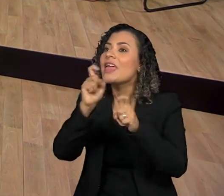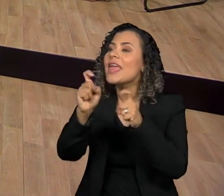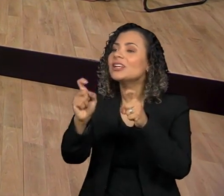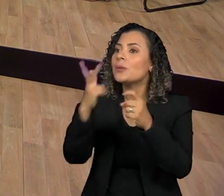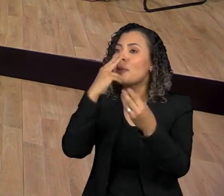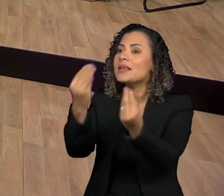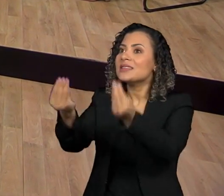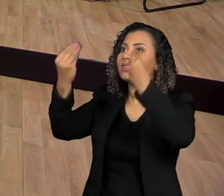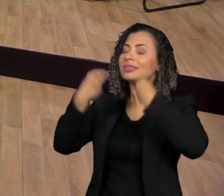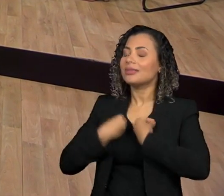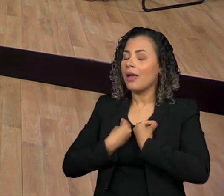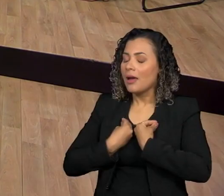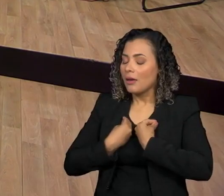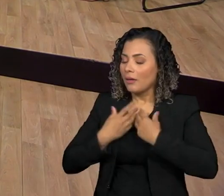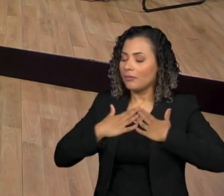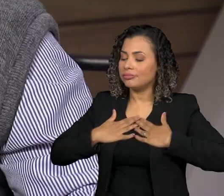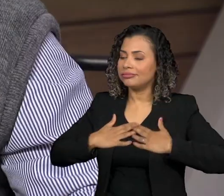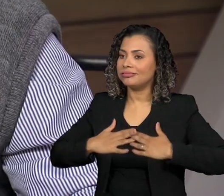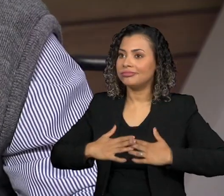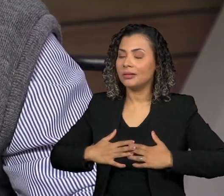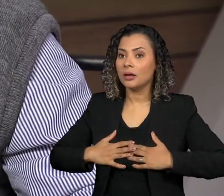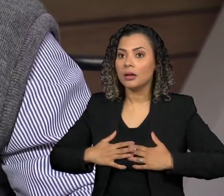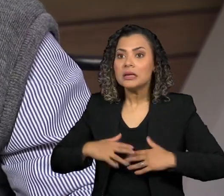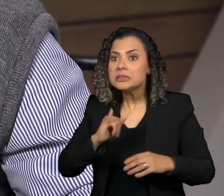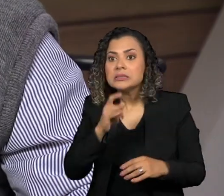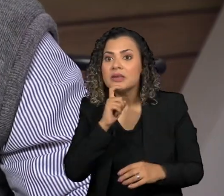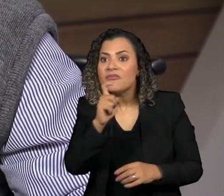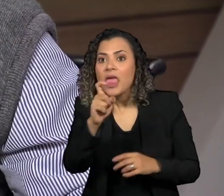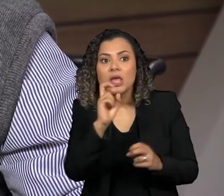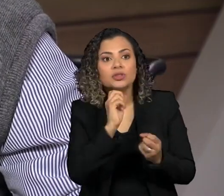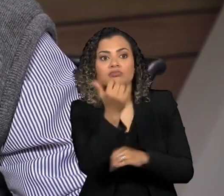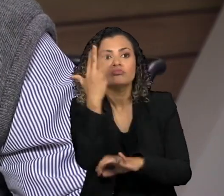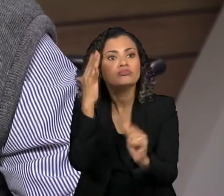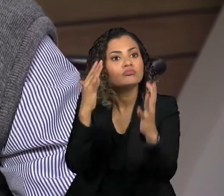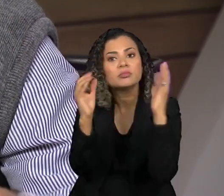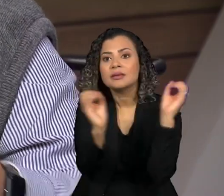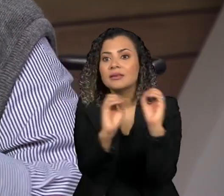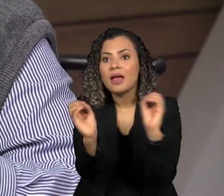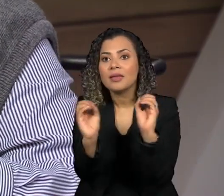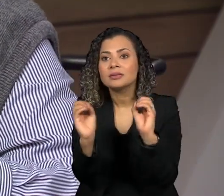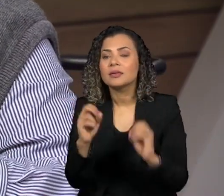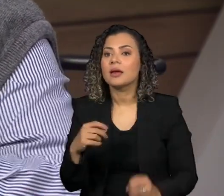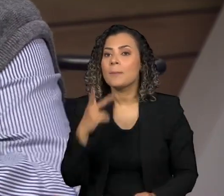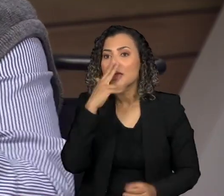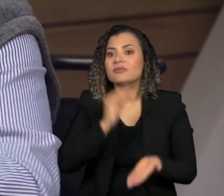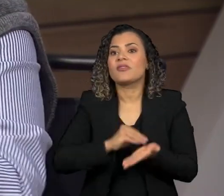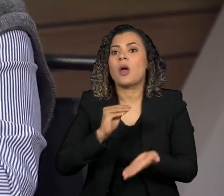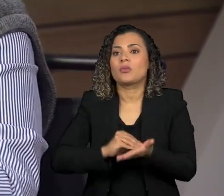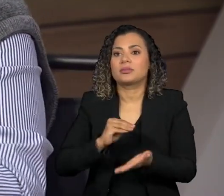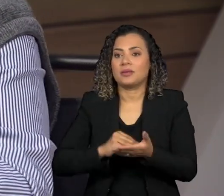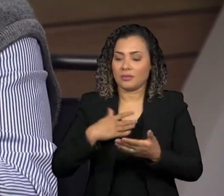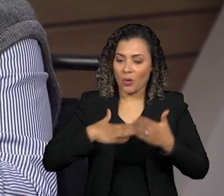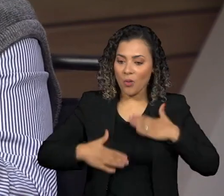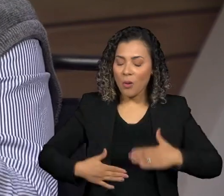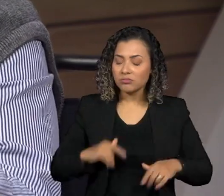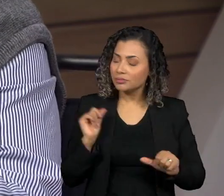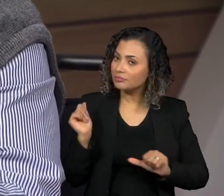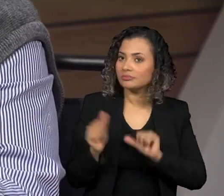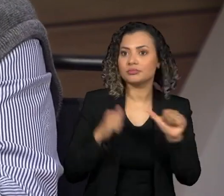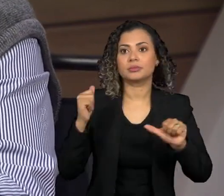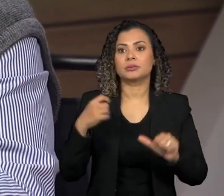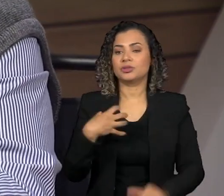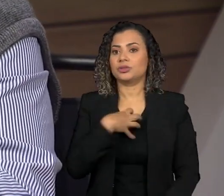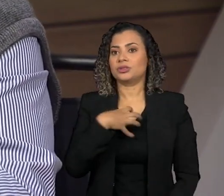verde, você não tem a exposição a alguns antígenos que são normais. E com isso você muda a